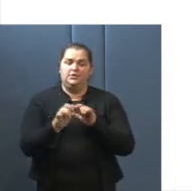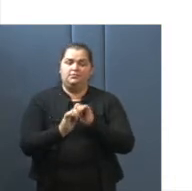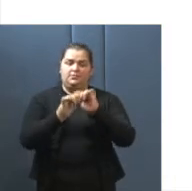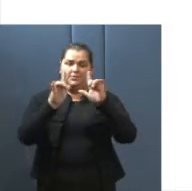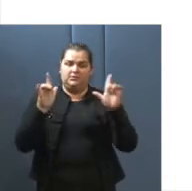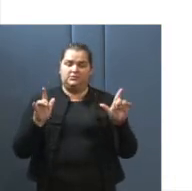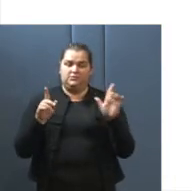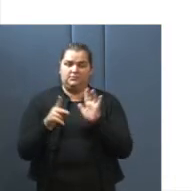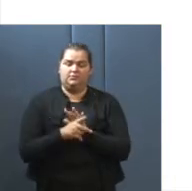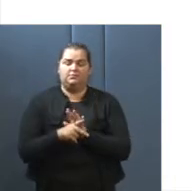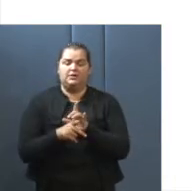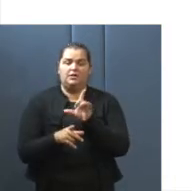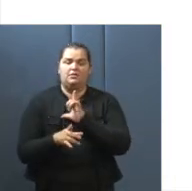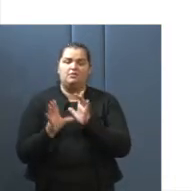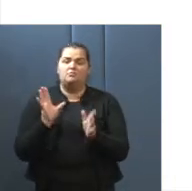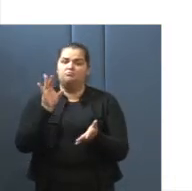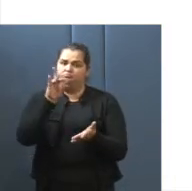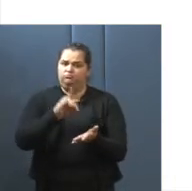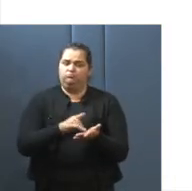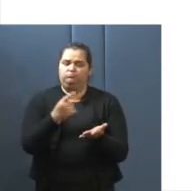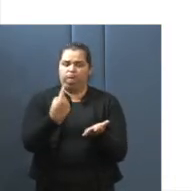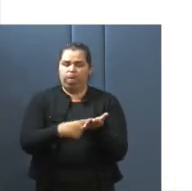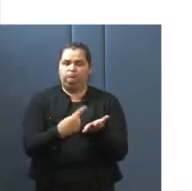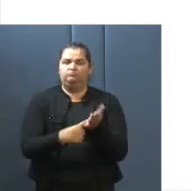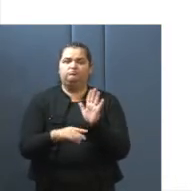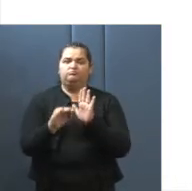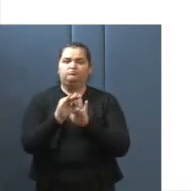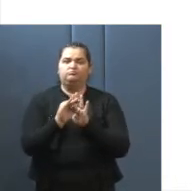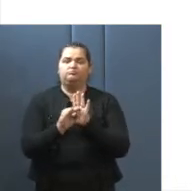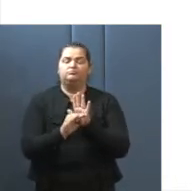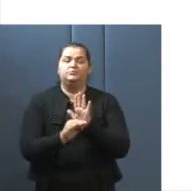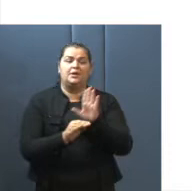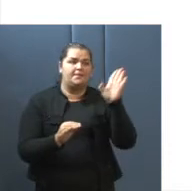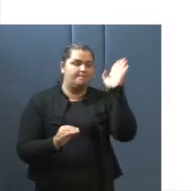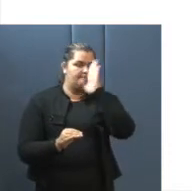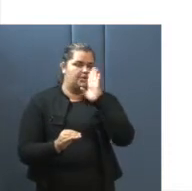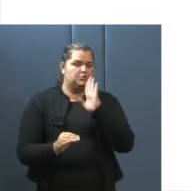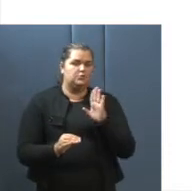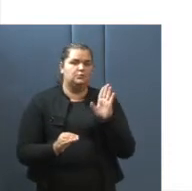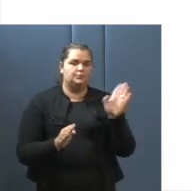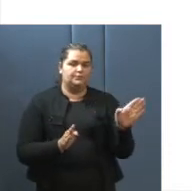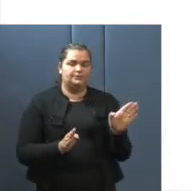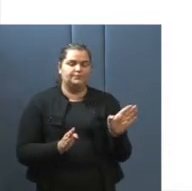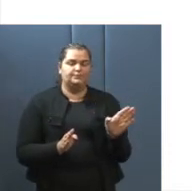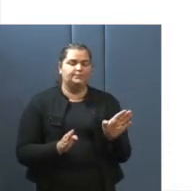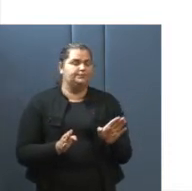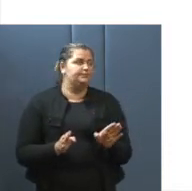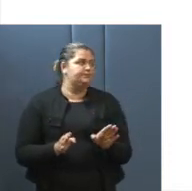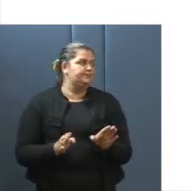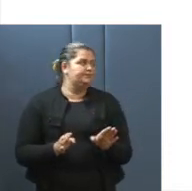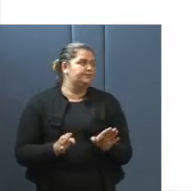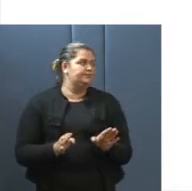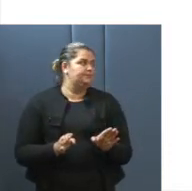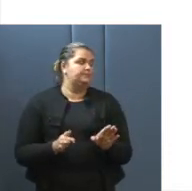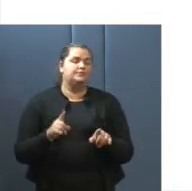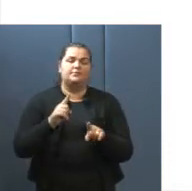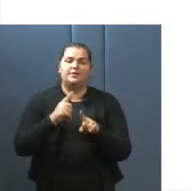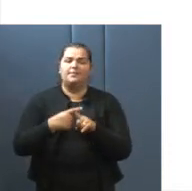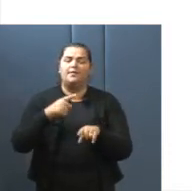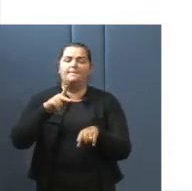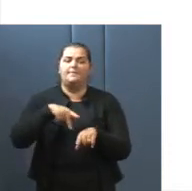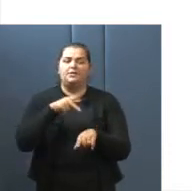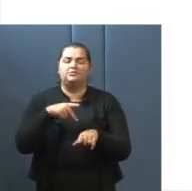termo formaliza o acordo de reestruturação entre Brasil e o país